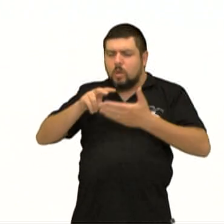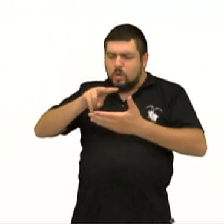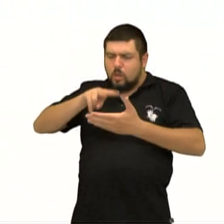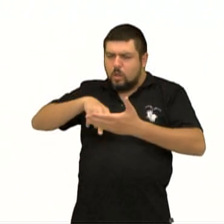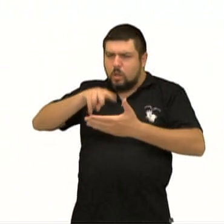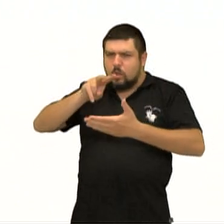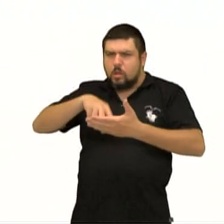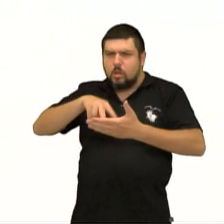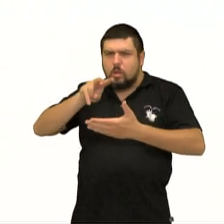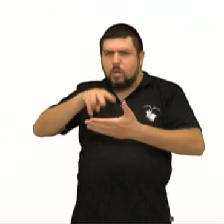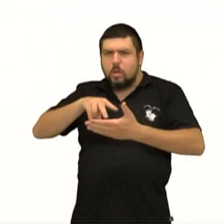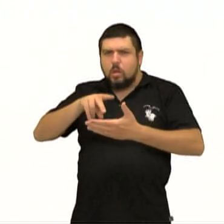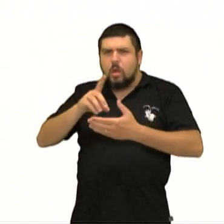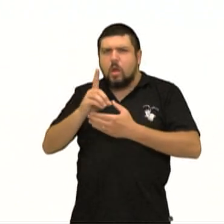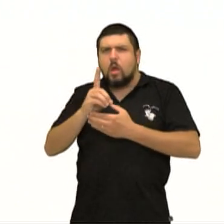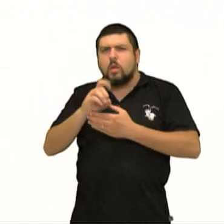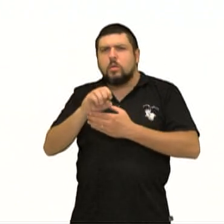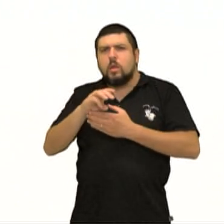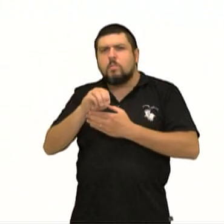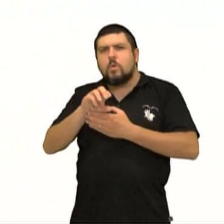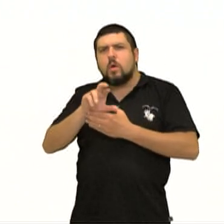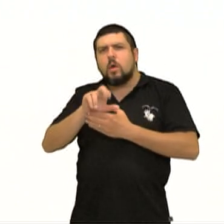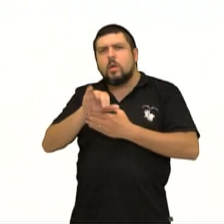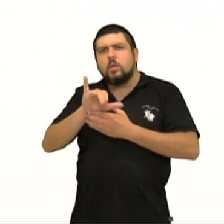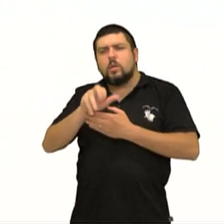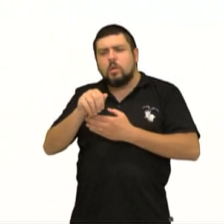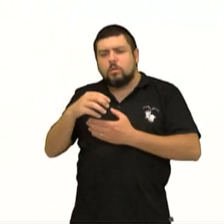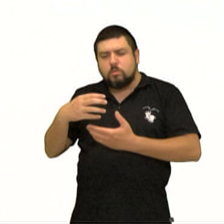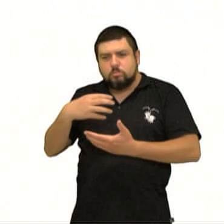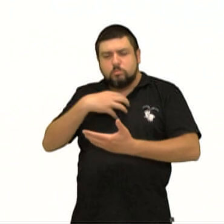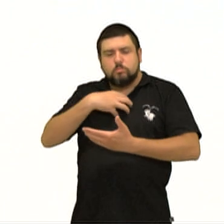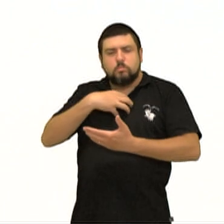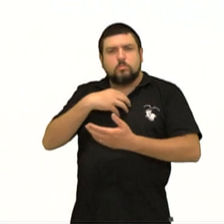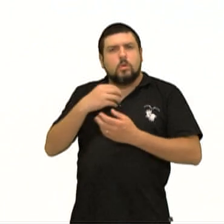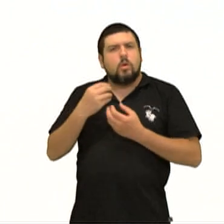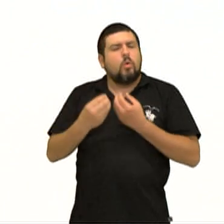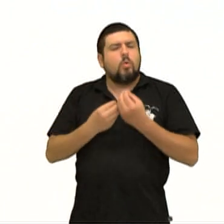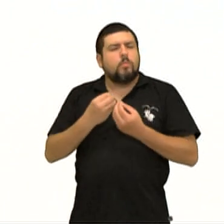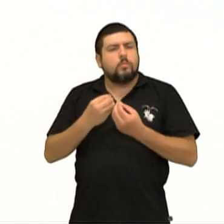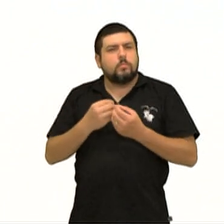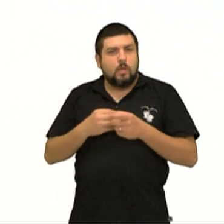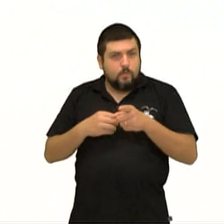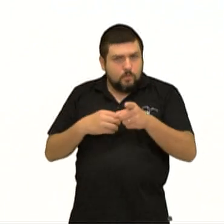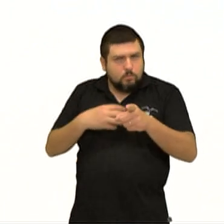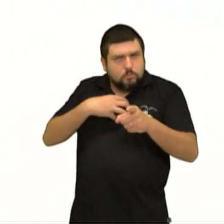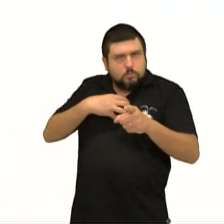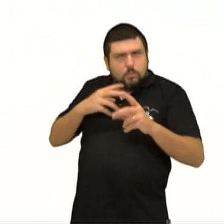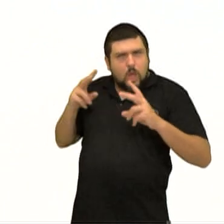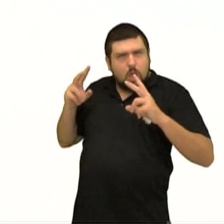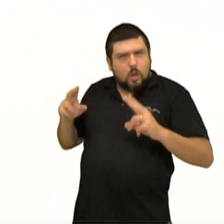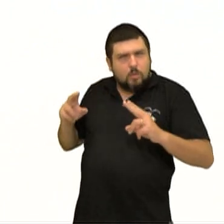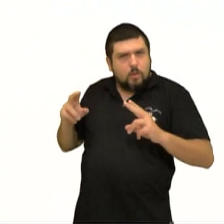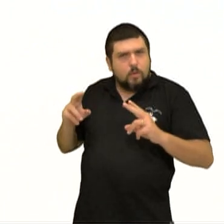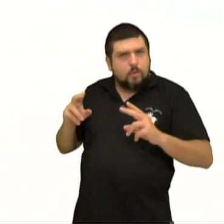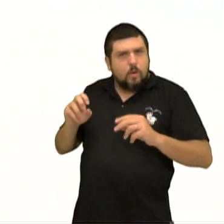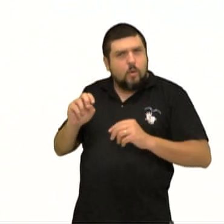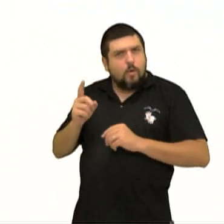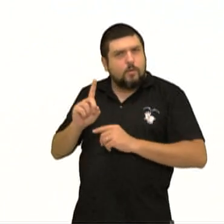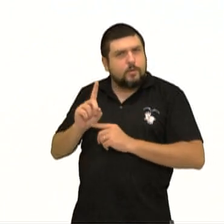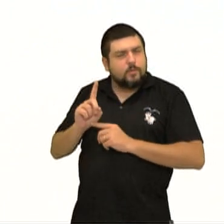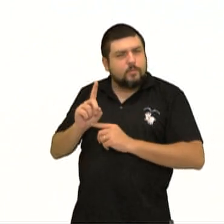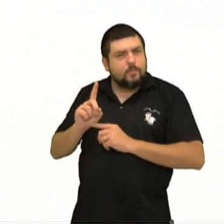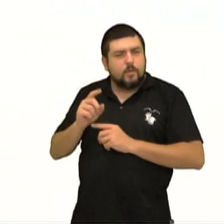palavra democracia? Você teria essa reação e por quê? Vamos ver, então, o slide da Mafalda ali e vamos